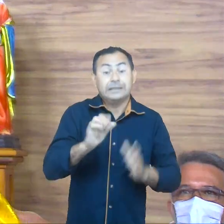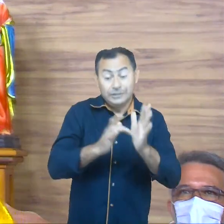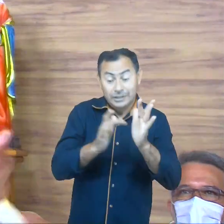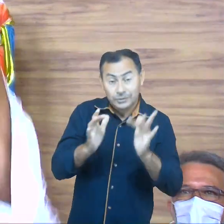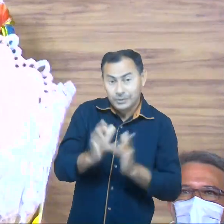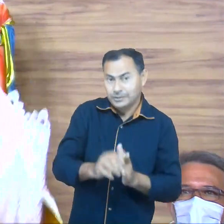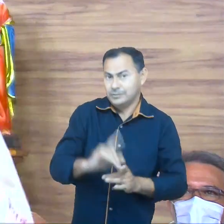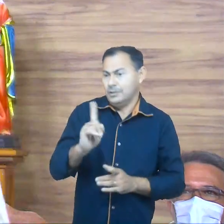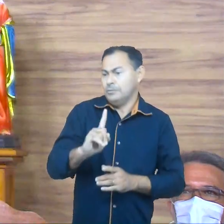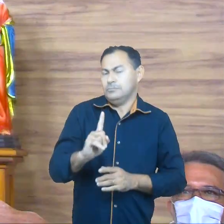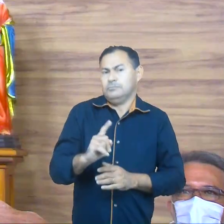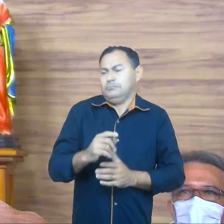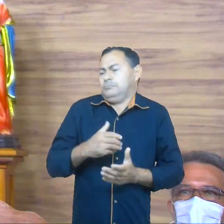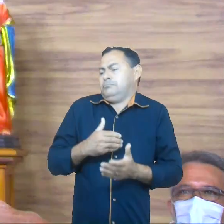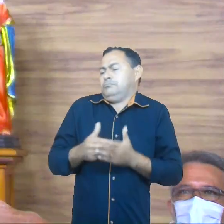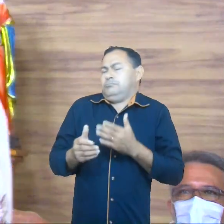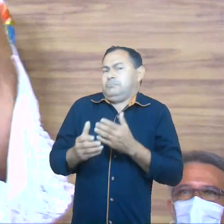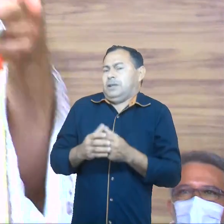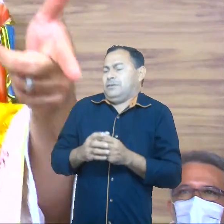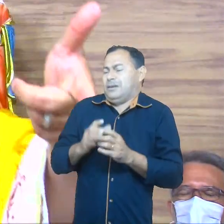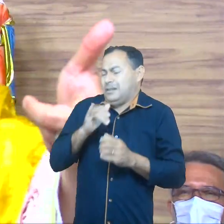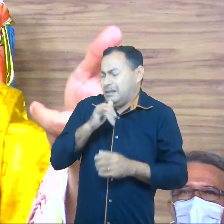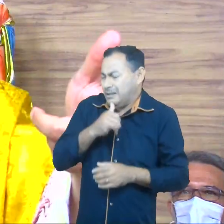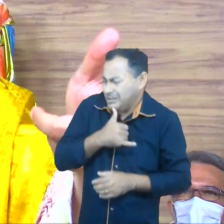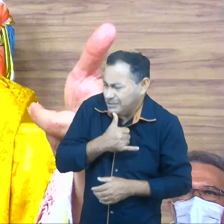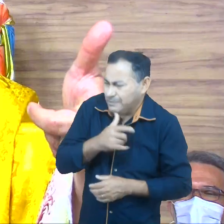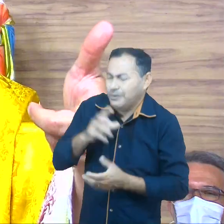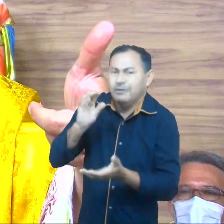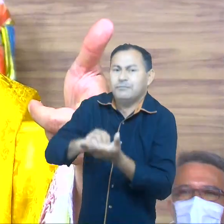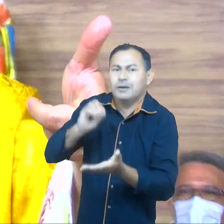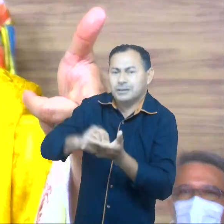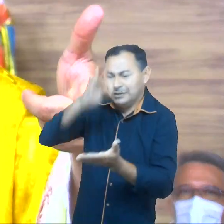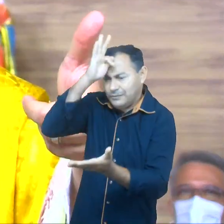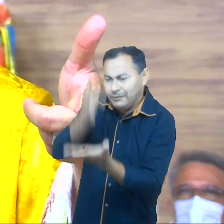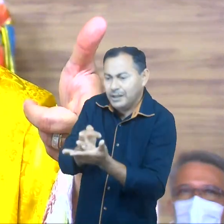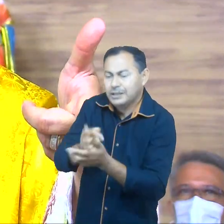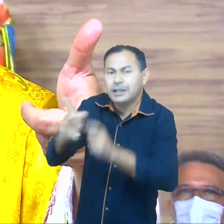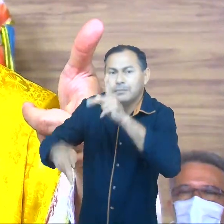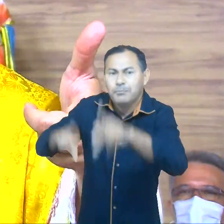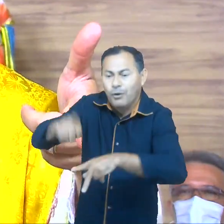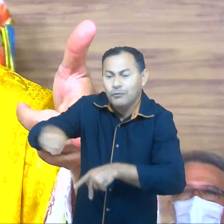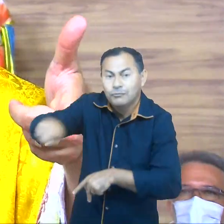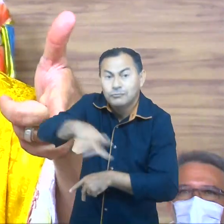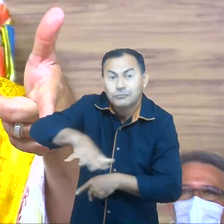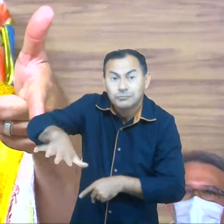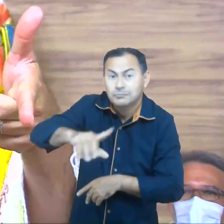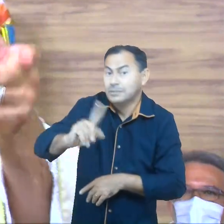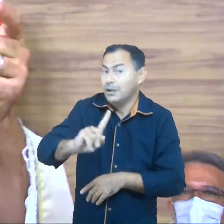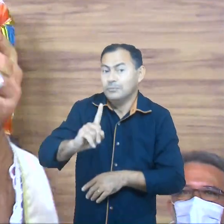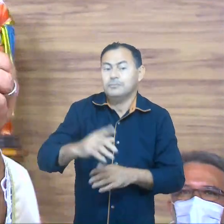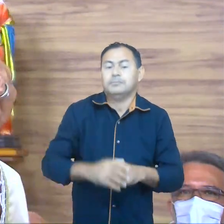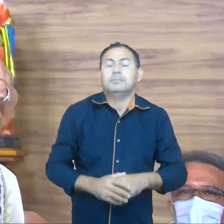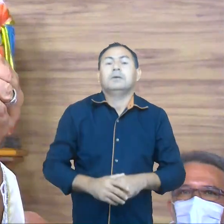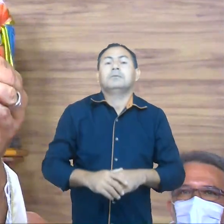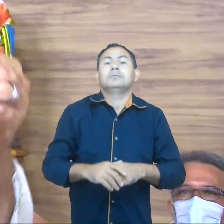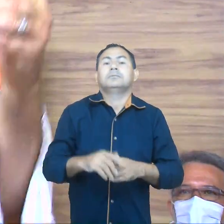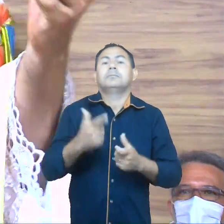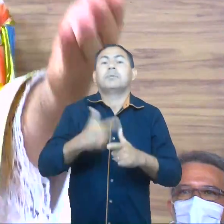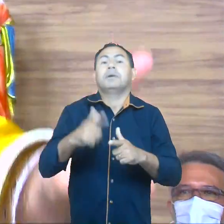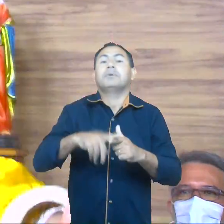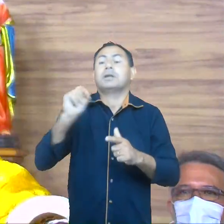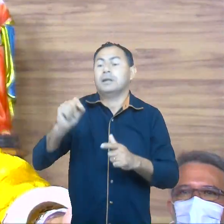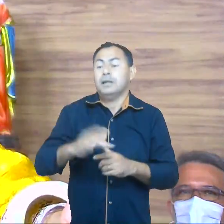ele não se esmoreceu por causa da fé, da falta de fé das pessoas. O problema foi